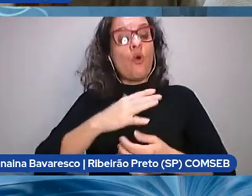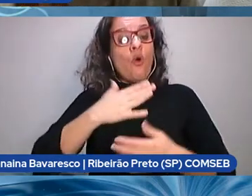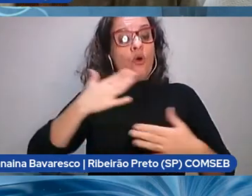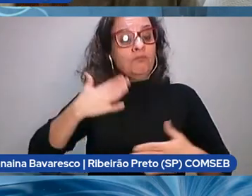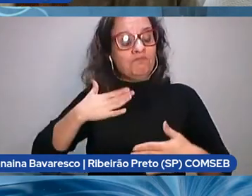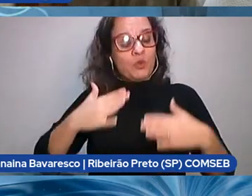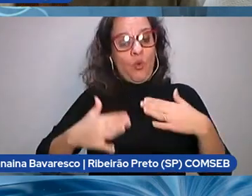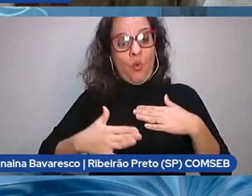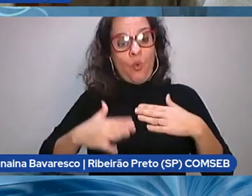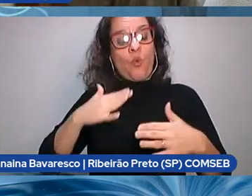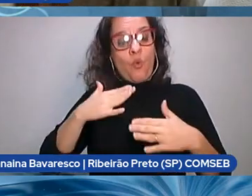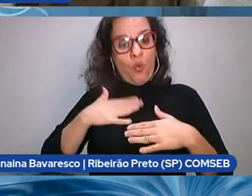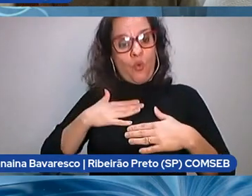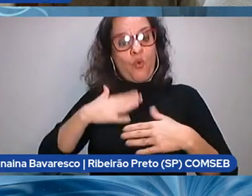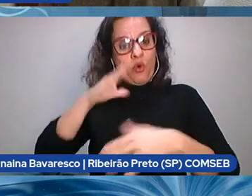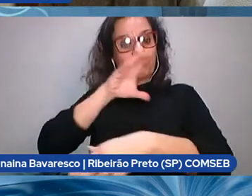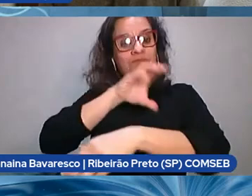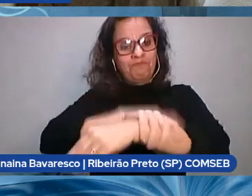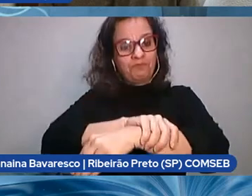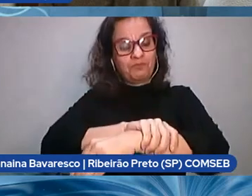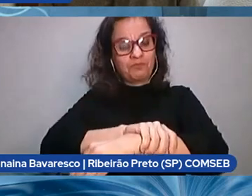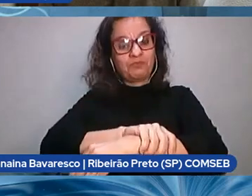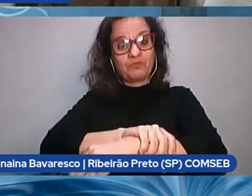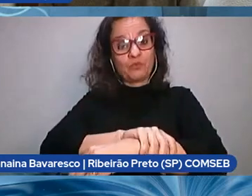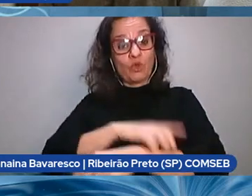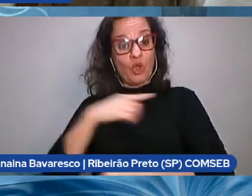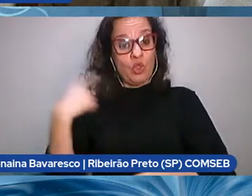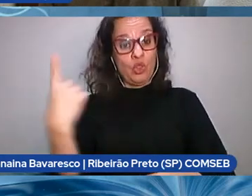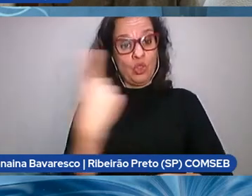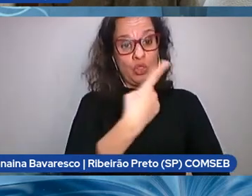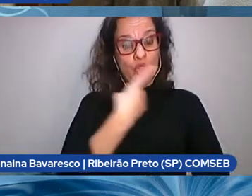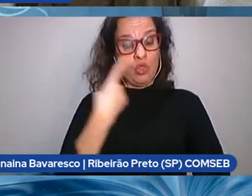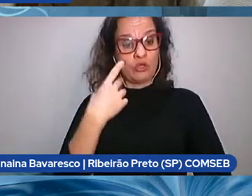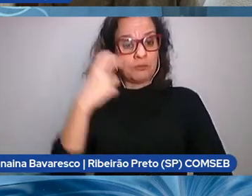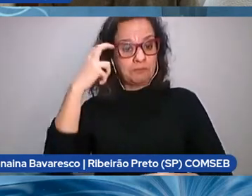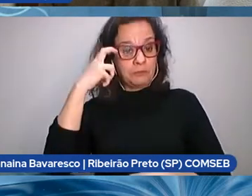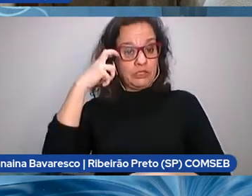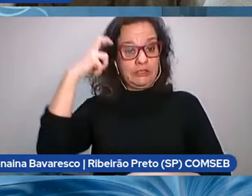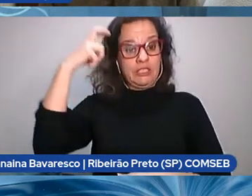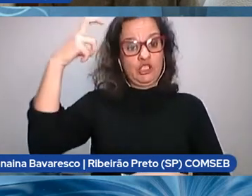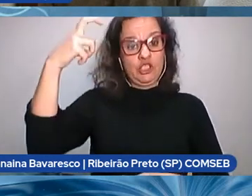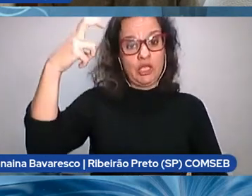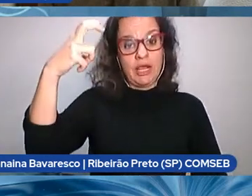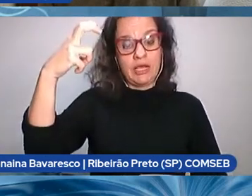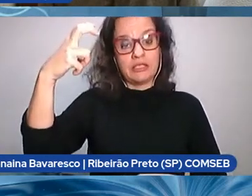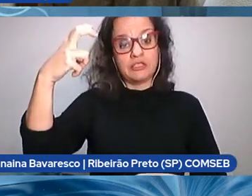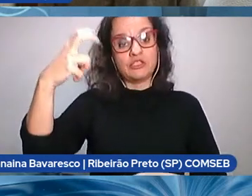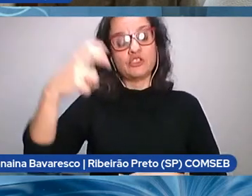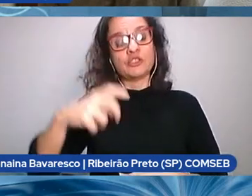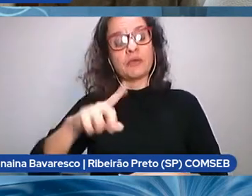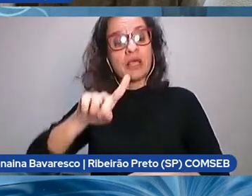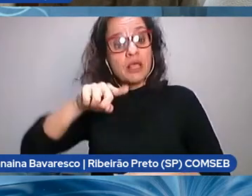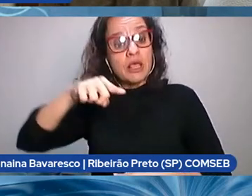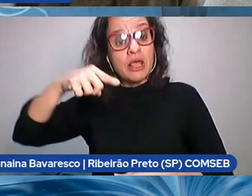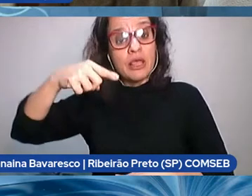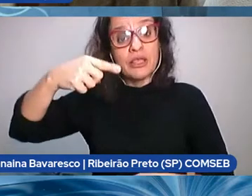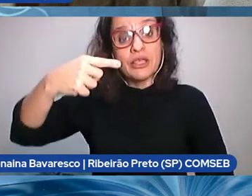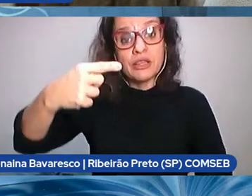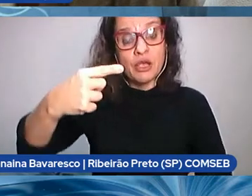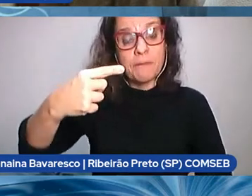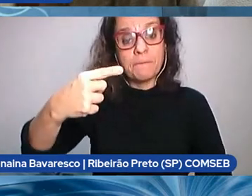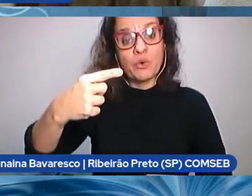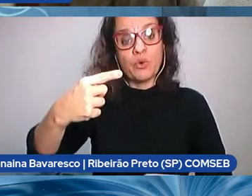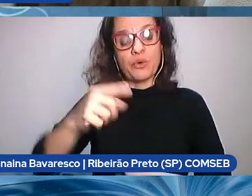carnal. Isto é, nós somos seres inteligentes que após o